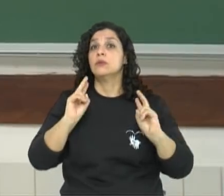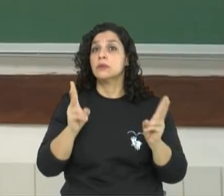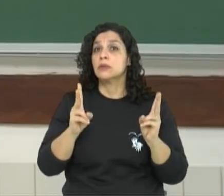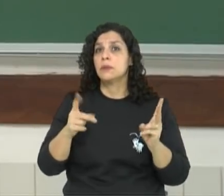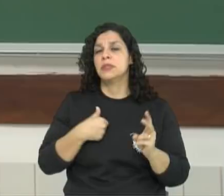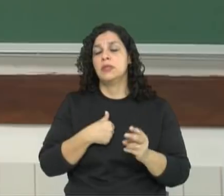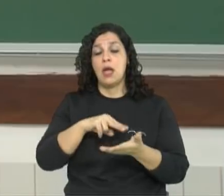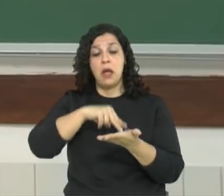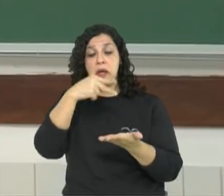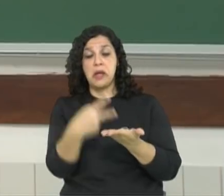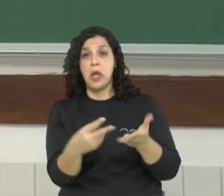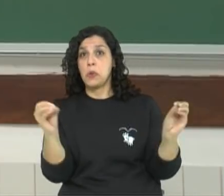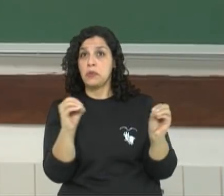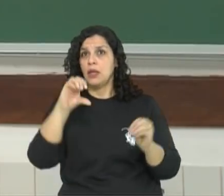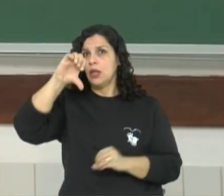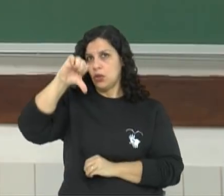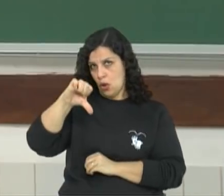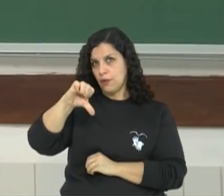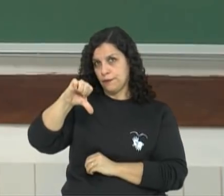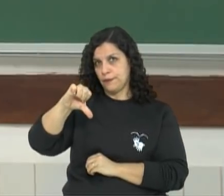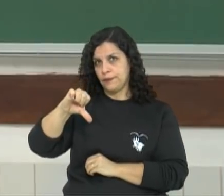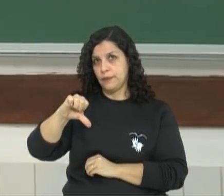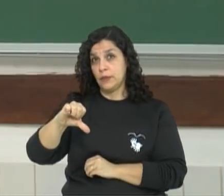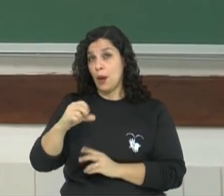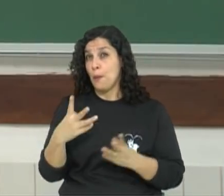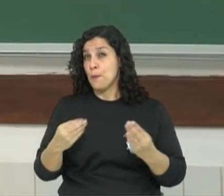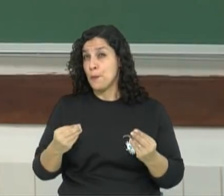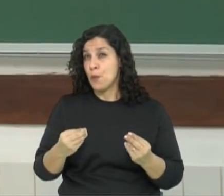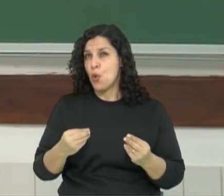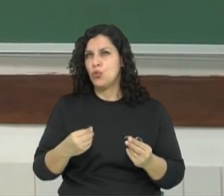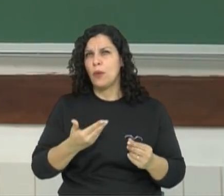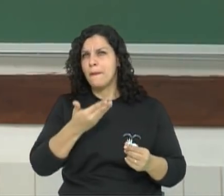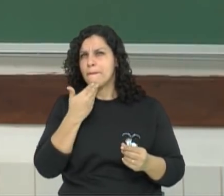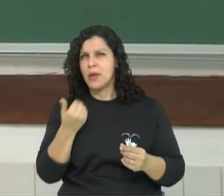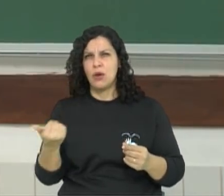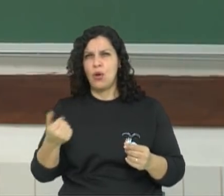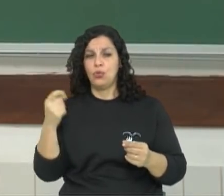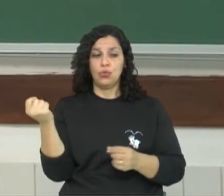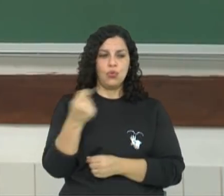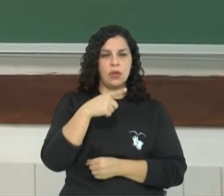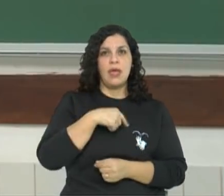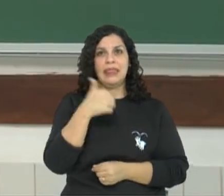sem queda, 10-9. Muita vantagem sem queda,